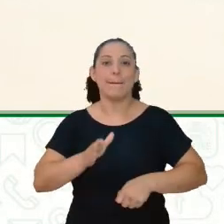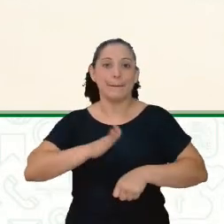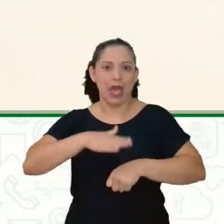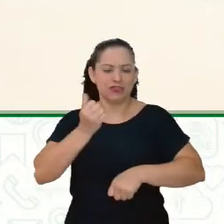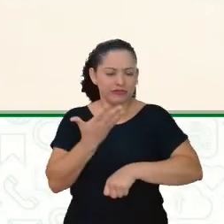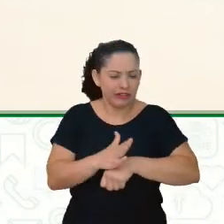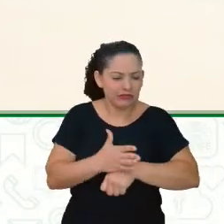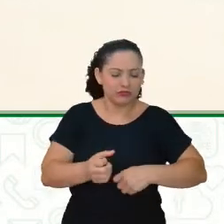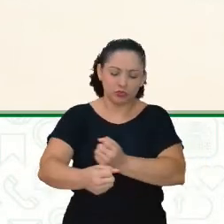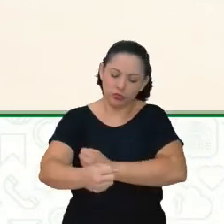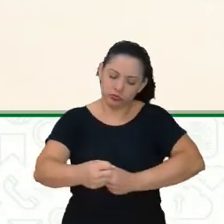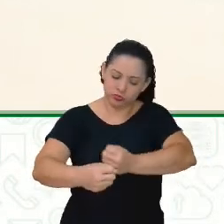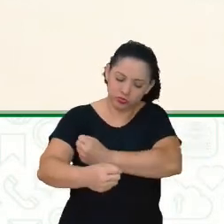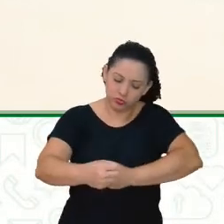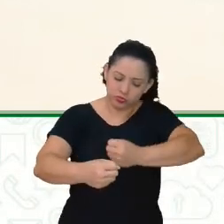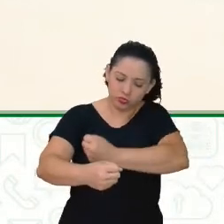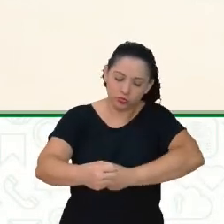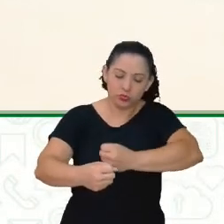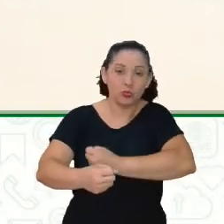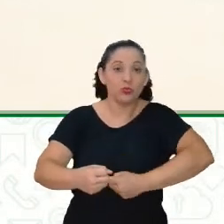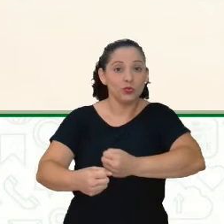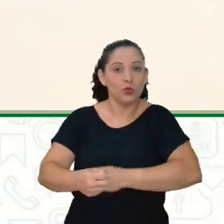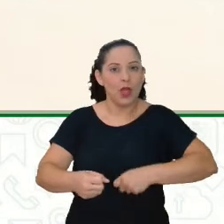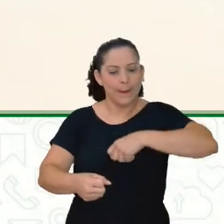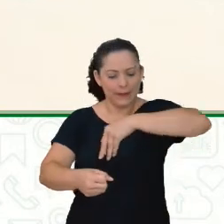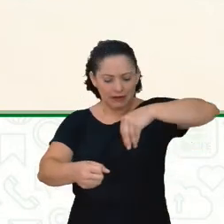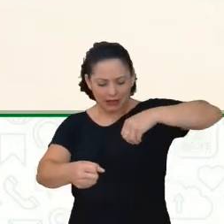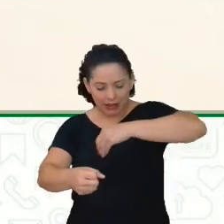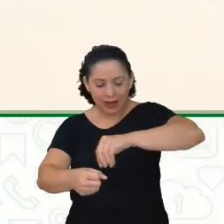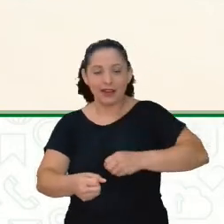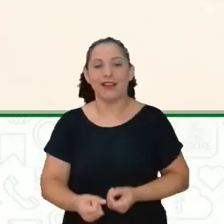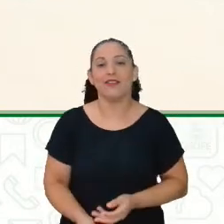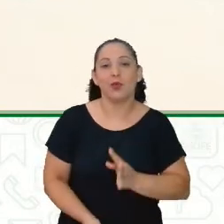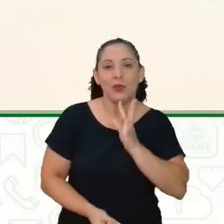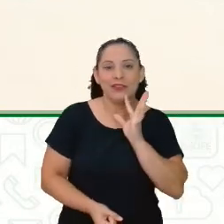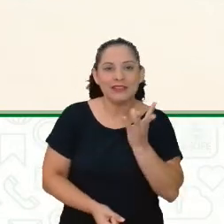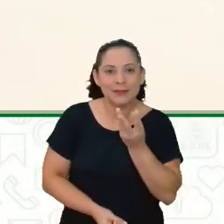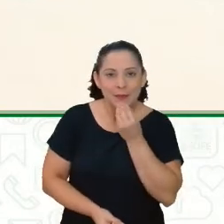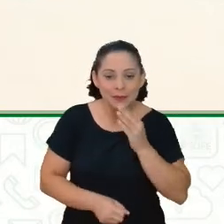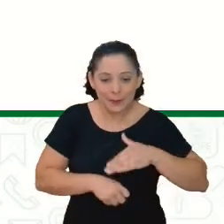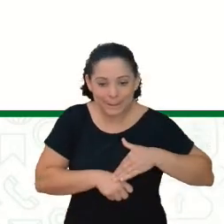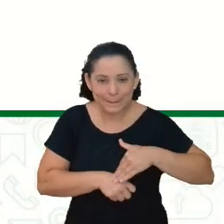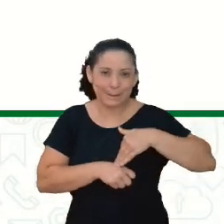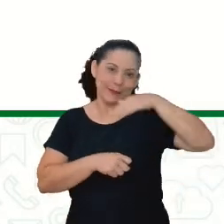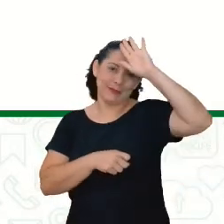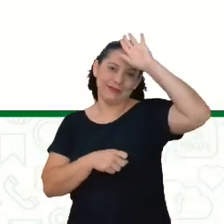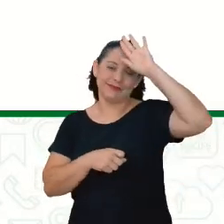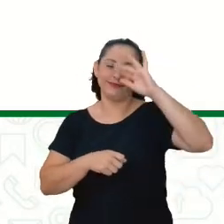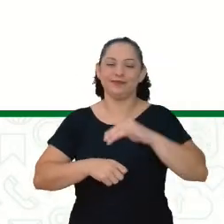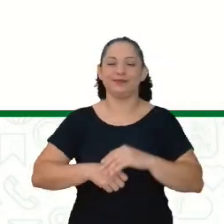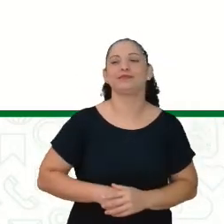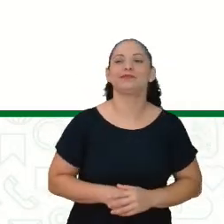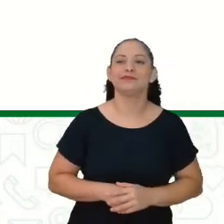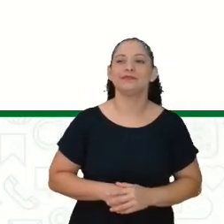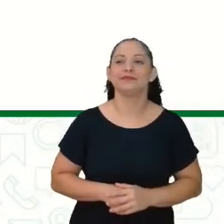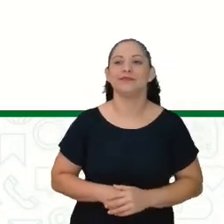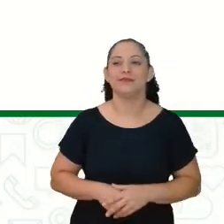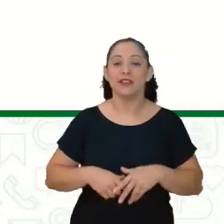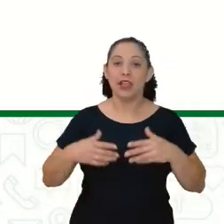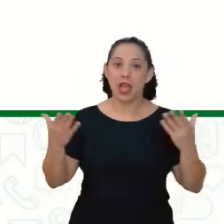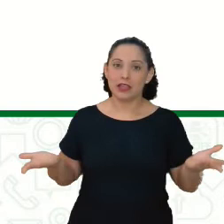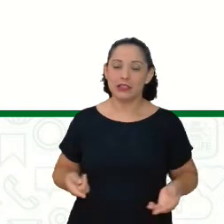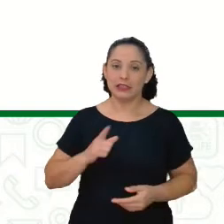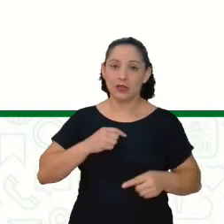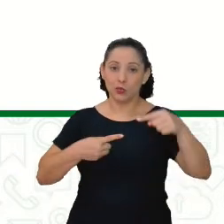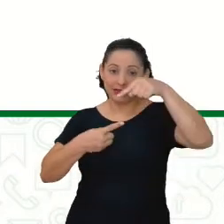você vai descobrindo as receitas, você vai ampliando o vocabulário, tá bom? E aí eu trouxe